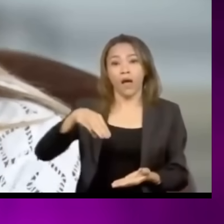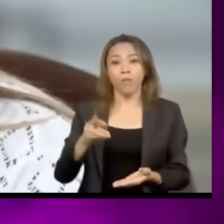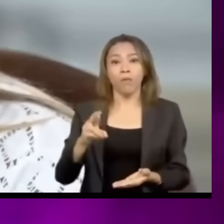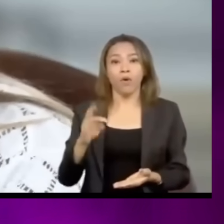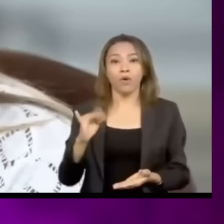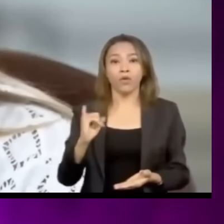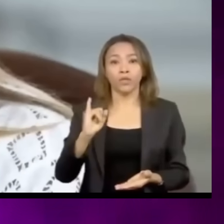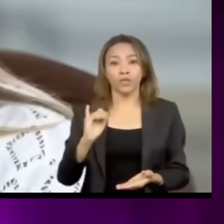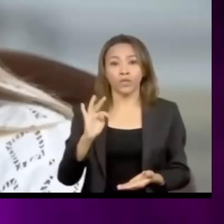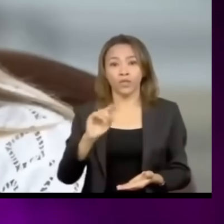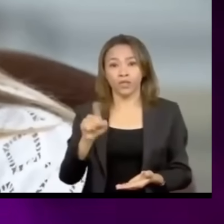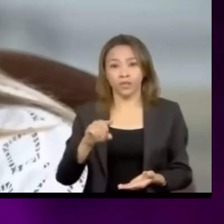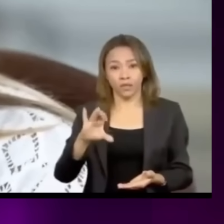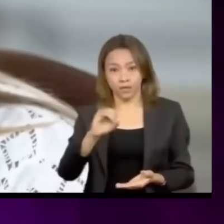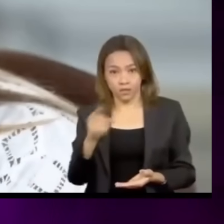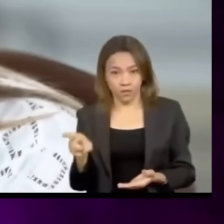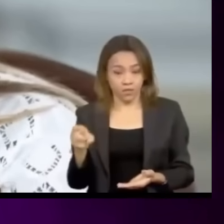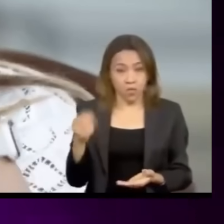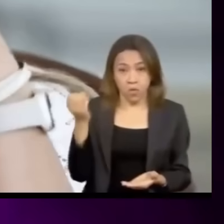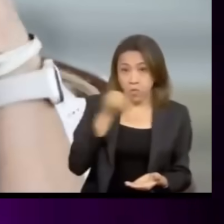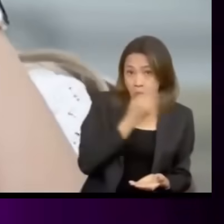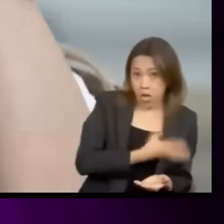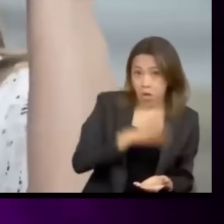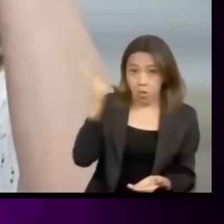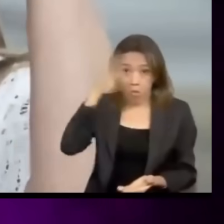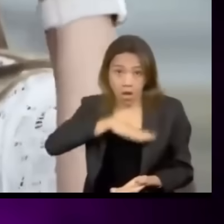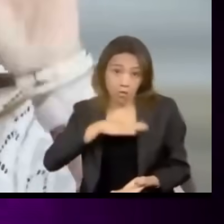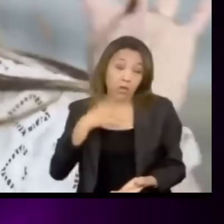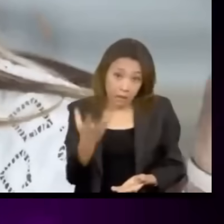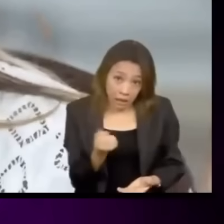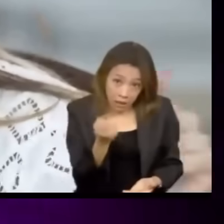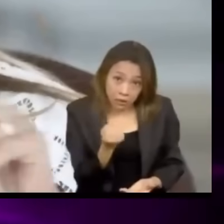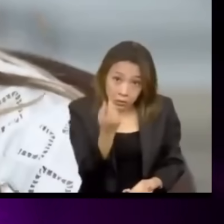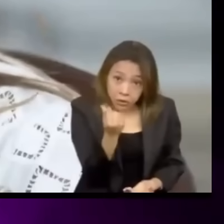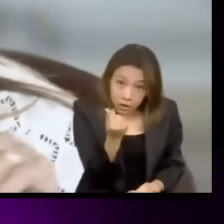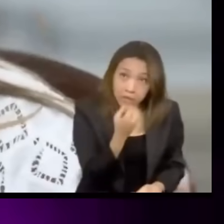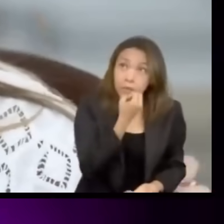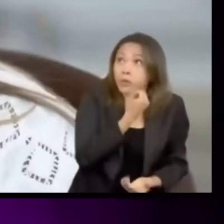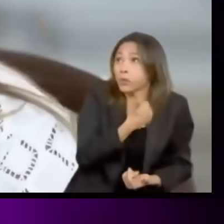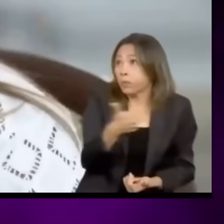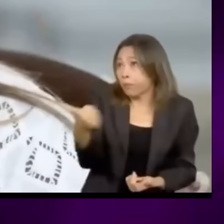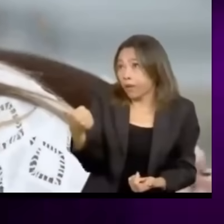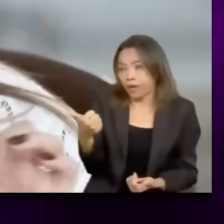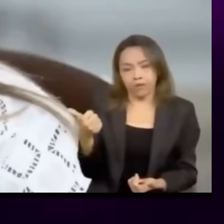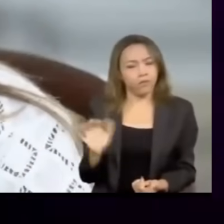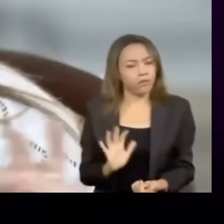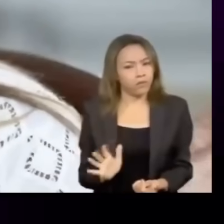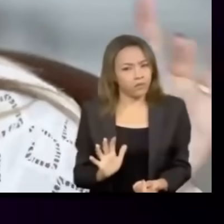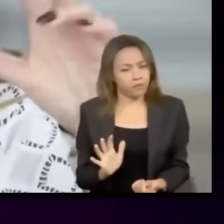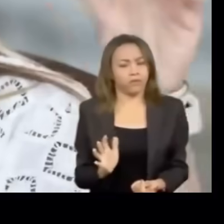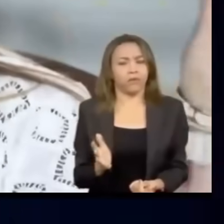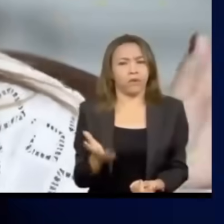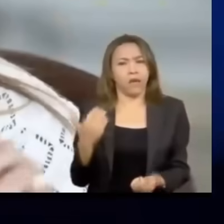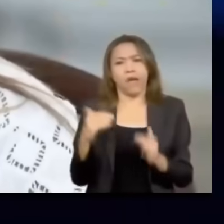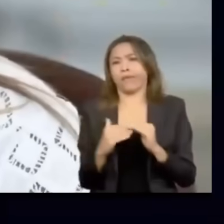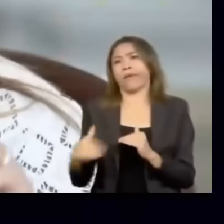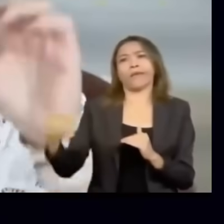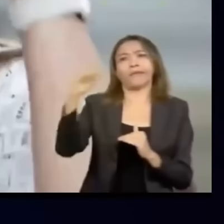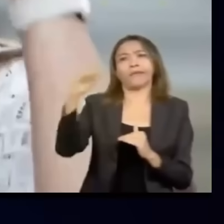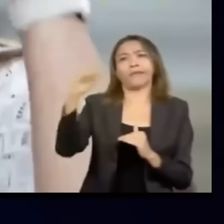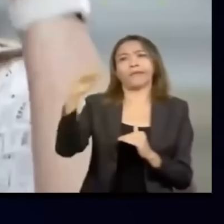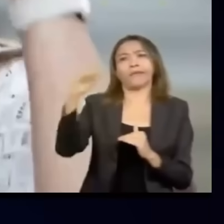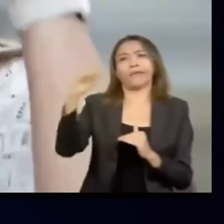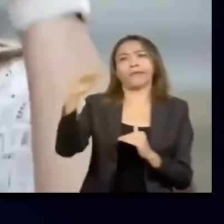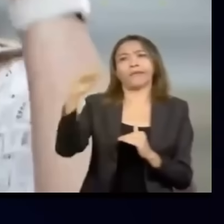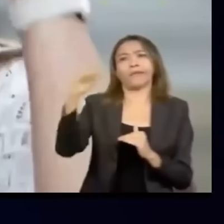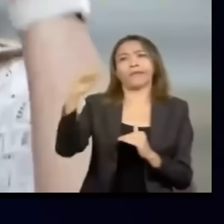dinheiro, tá tudo bem, né? As redes sociais, hoje eu falo, eles estão acima de qualquer coisa, acima de regras, acima do famoso mercado.